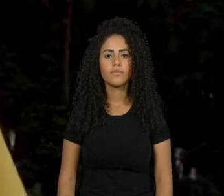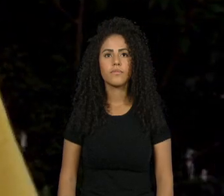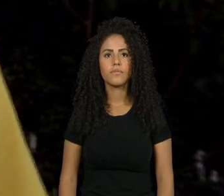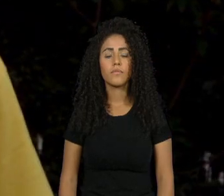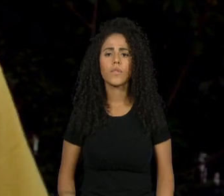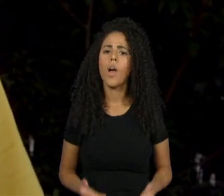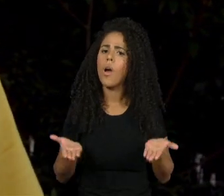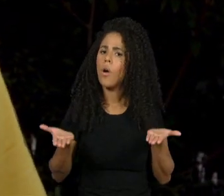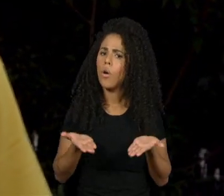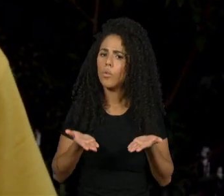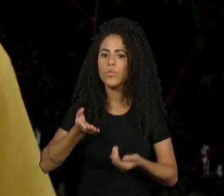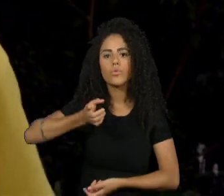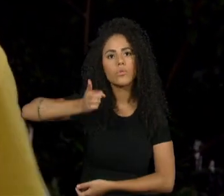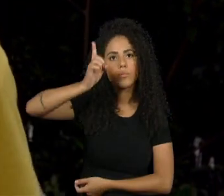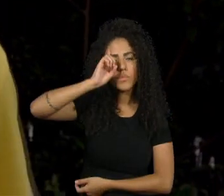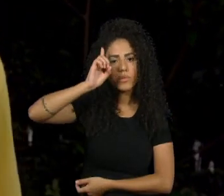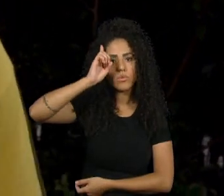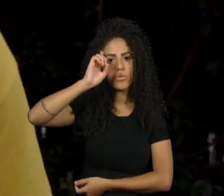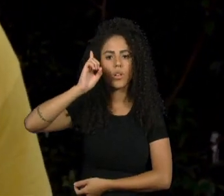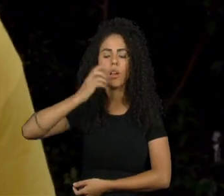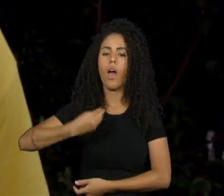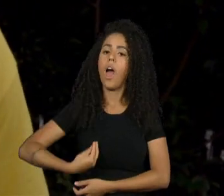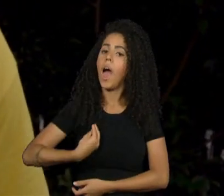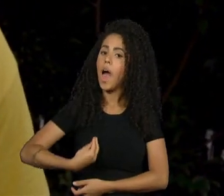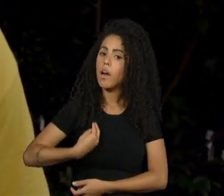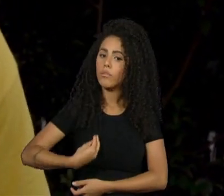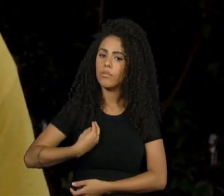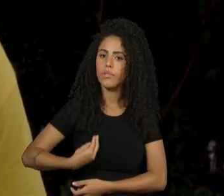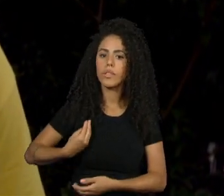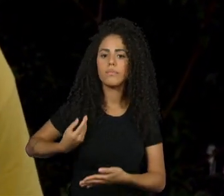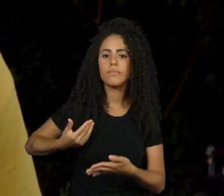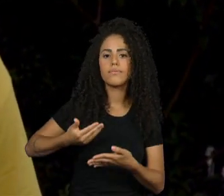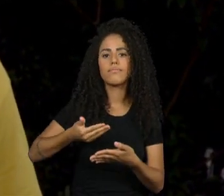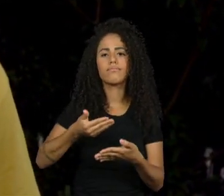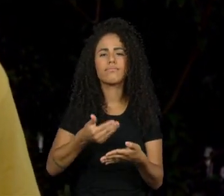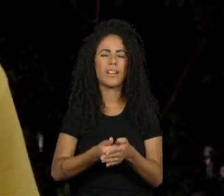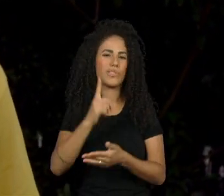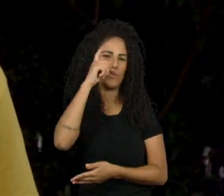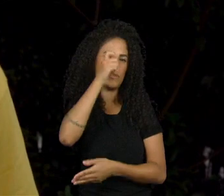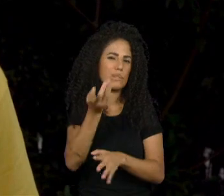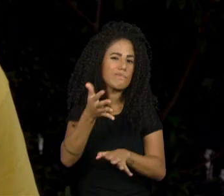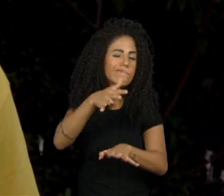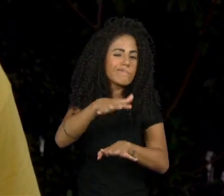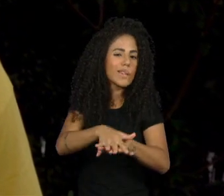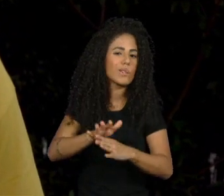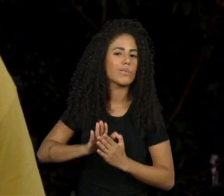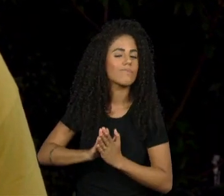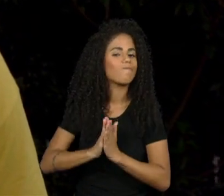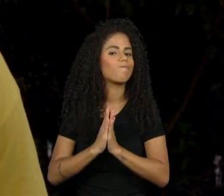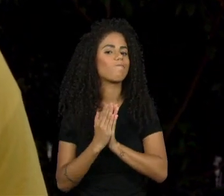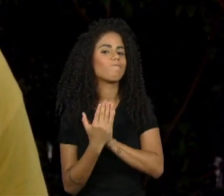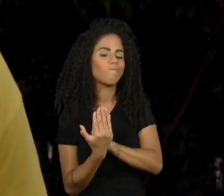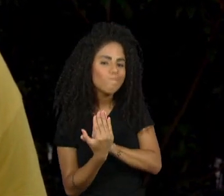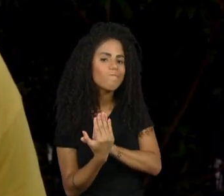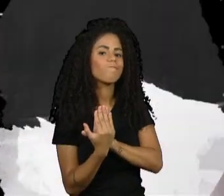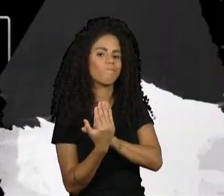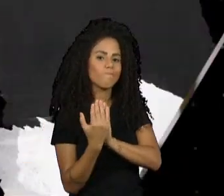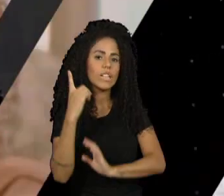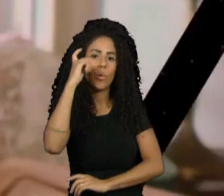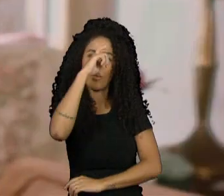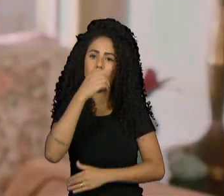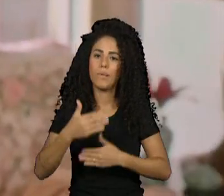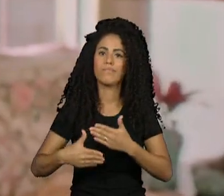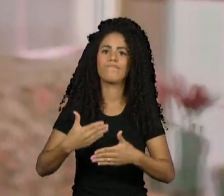Hoje, no meu dia a dia, eu não convivo com pessoas trans. No meu trabalho eu tenho até programa para inclusão de pessoas trans hoje em dia, mas eu sinto que ainda não é um programa muito efetivo.